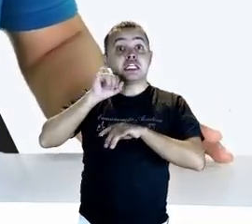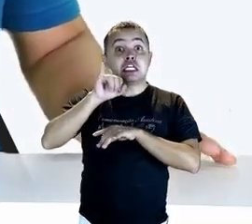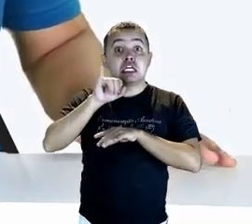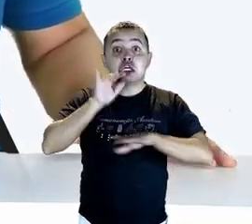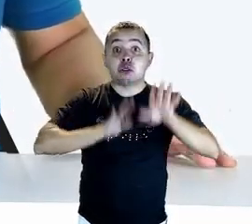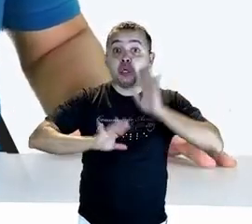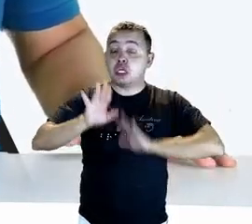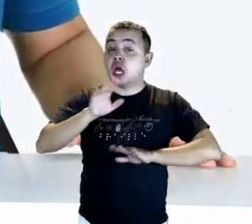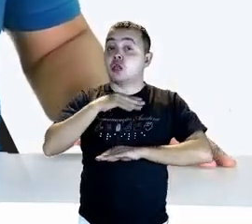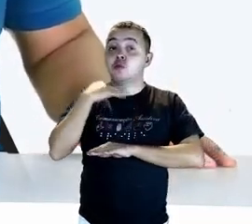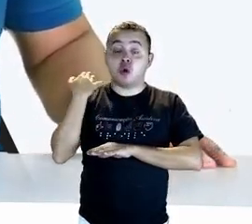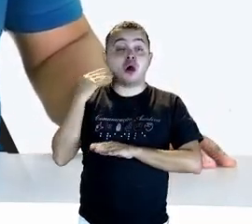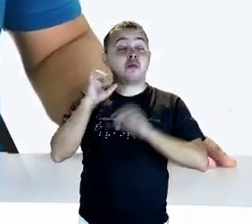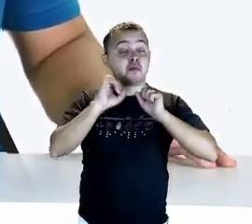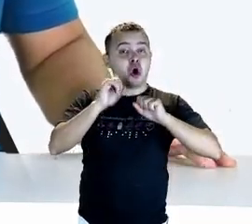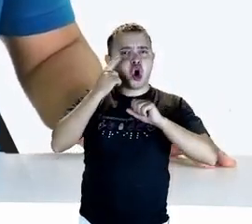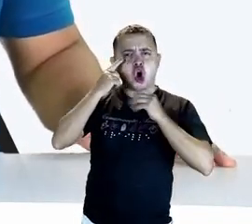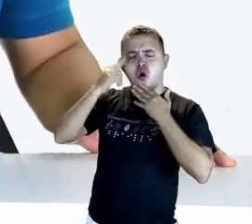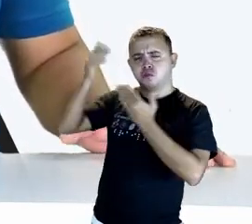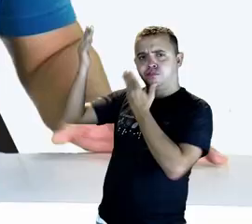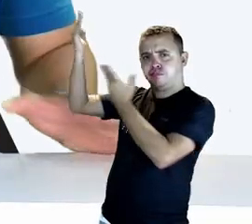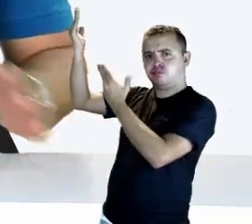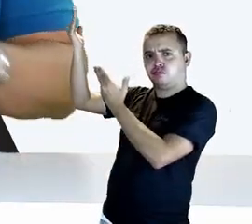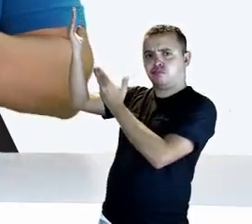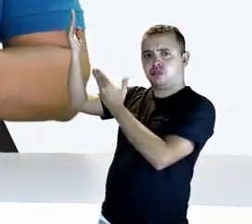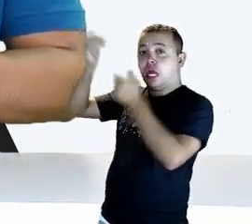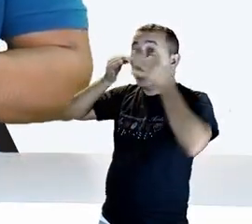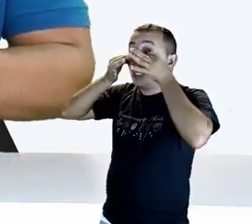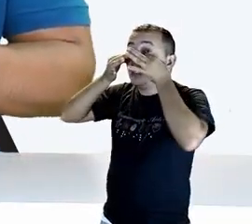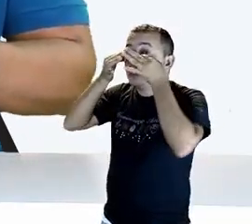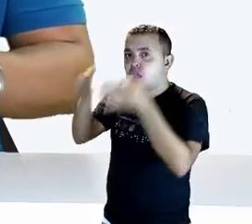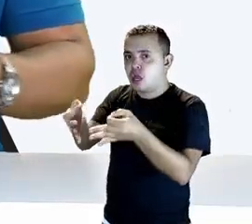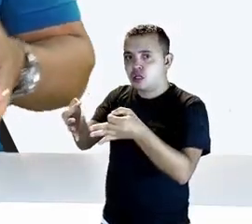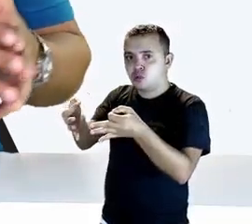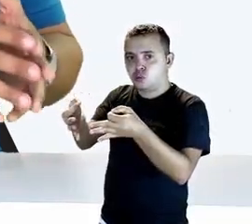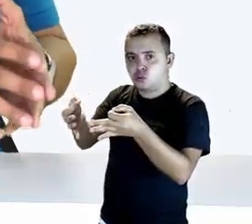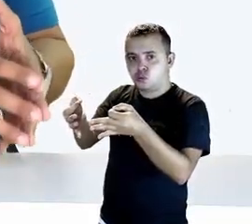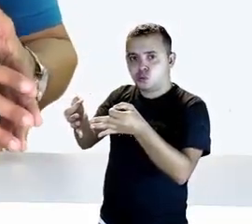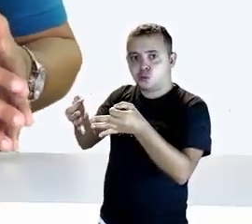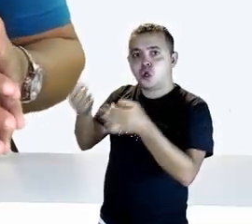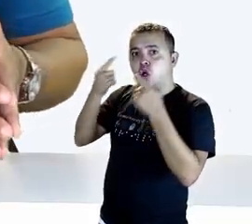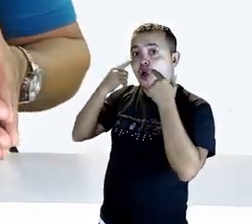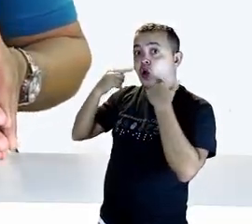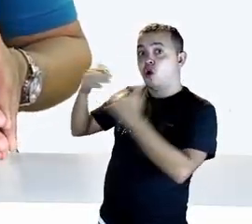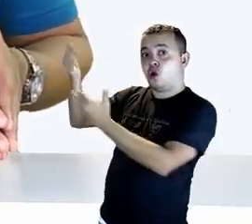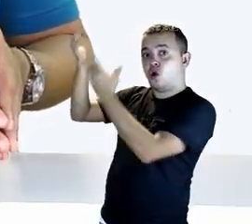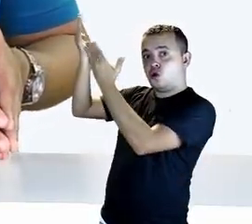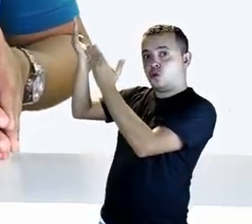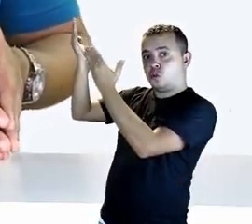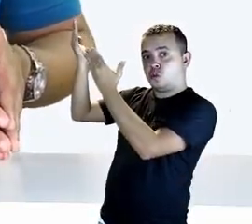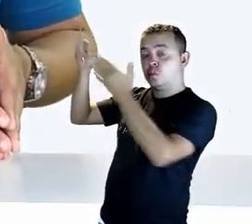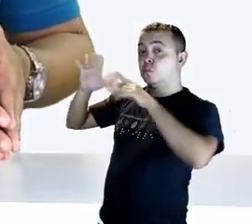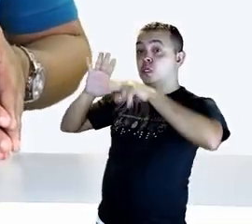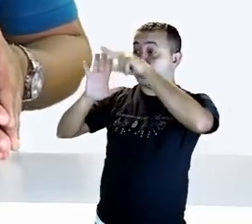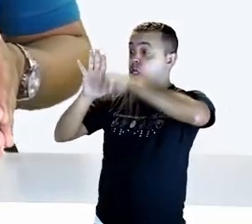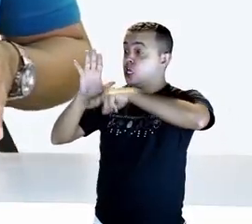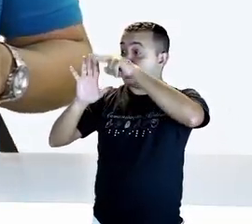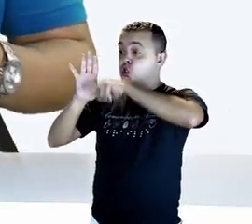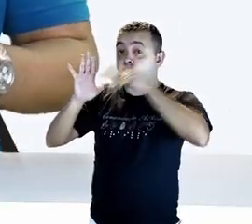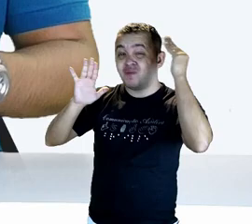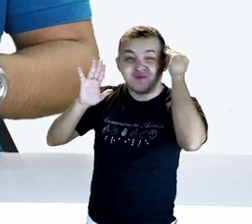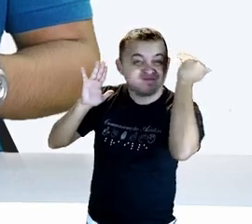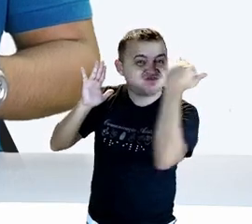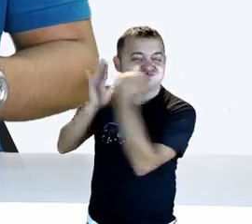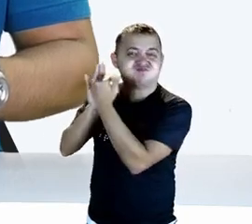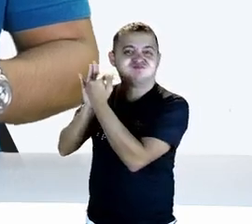de fatalidade. Então observa, pessoal, fiquem atentos a todas as condições que nós colocamos nessa norma, porque um